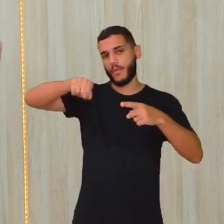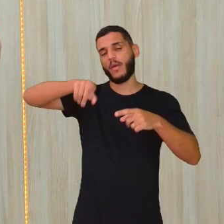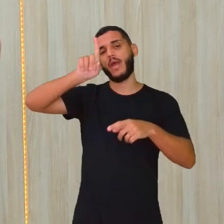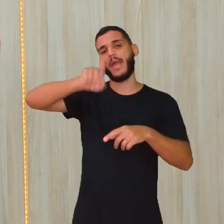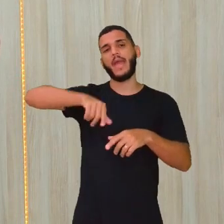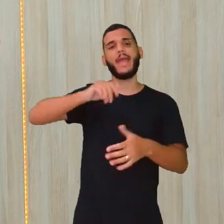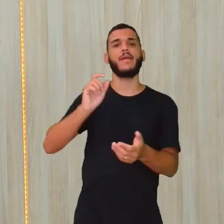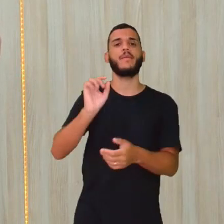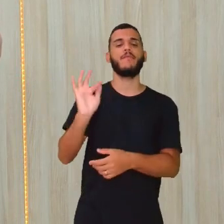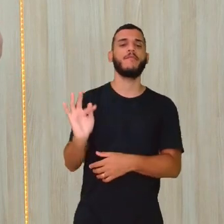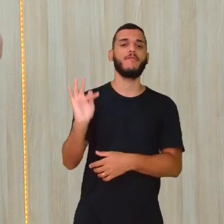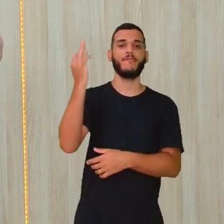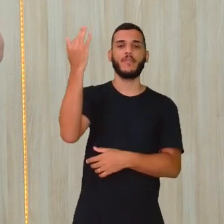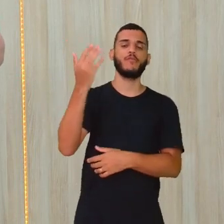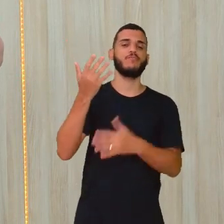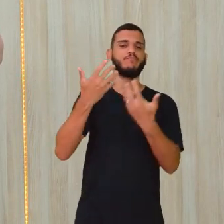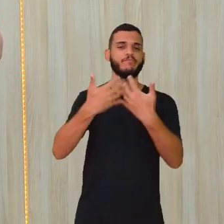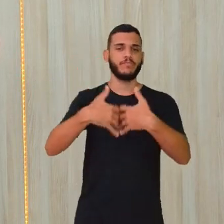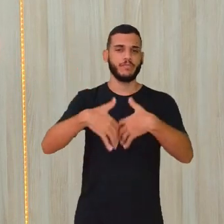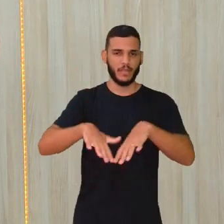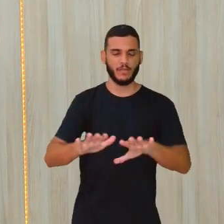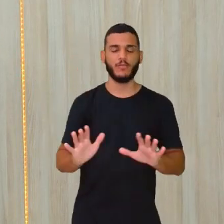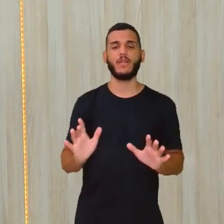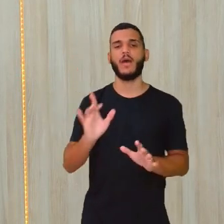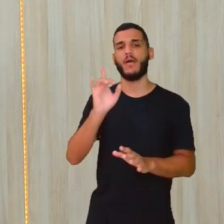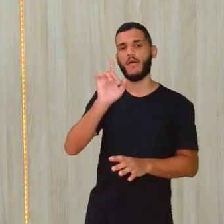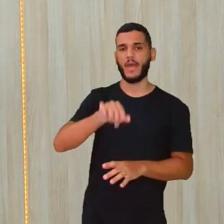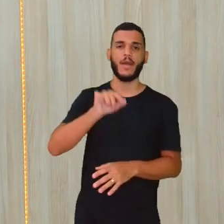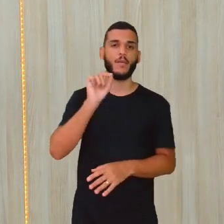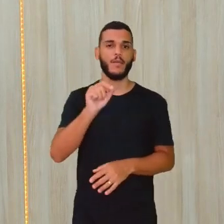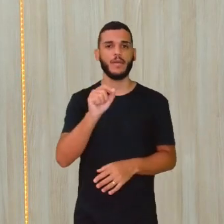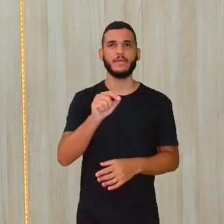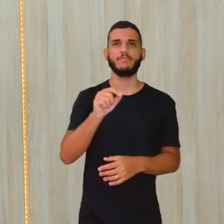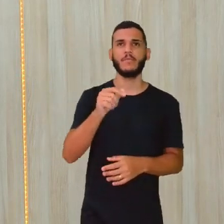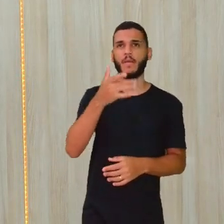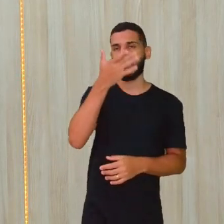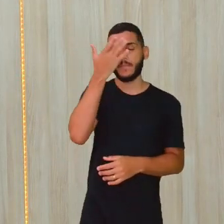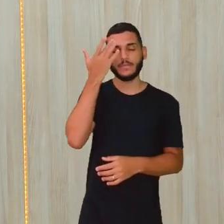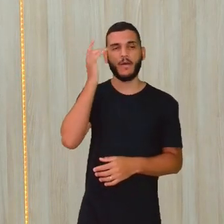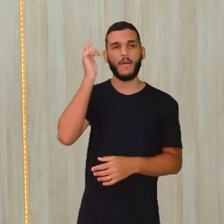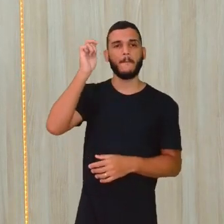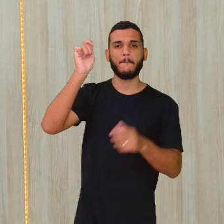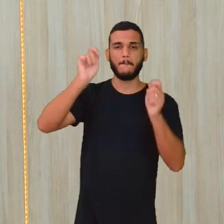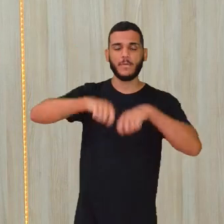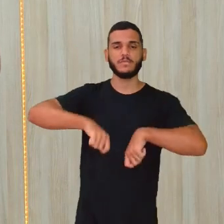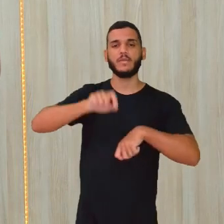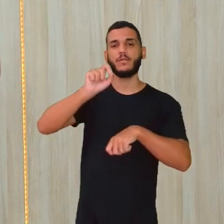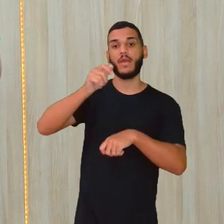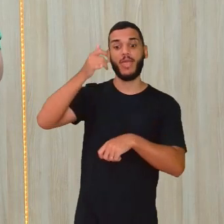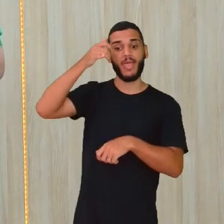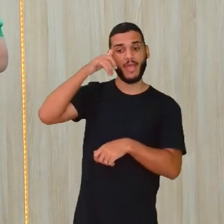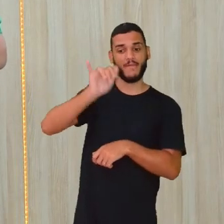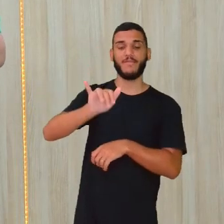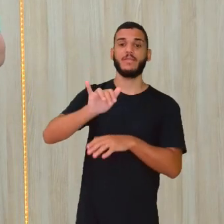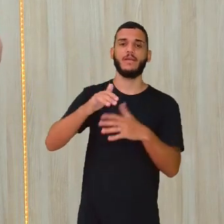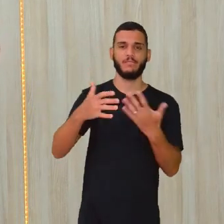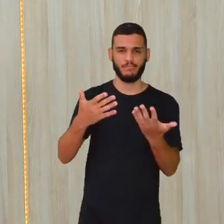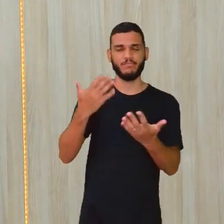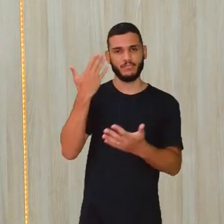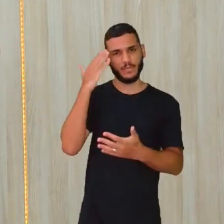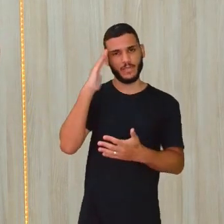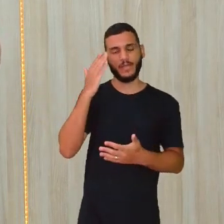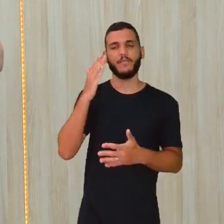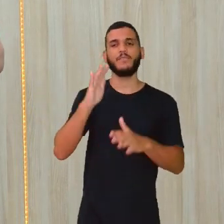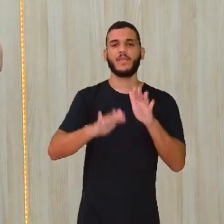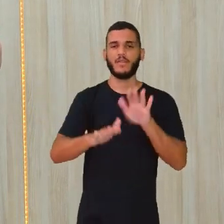fenômenos naturais. E aí existe uma previsão. É o que às vezes muita gente quer que isso seja exato, mas isso é